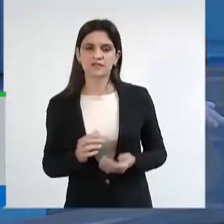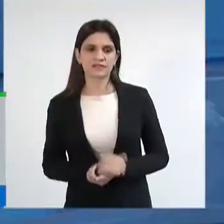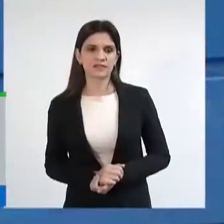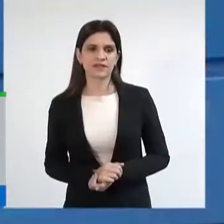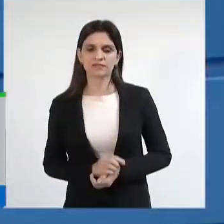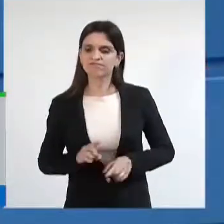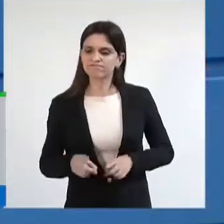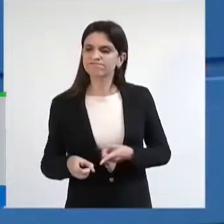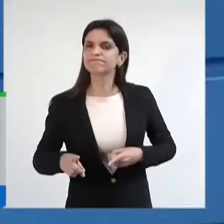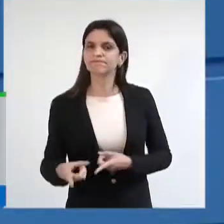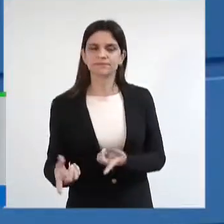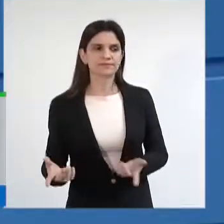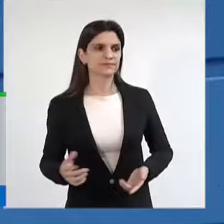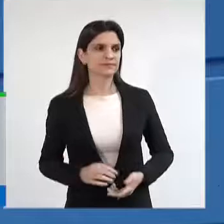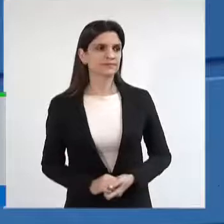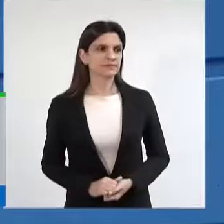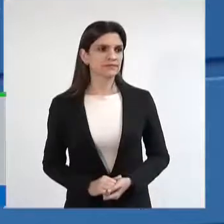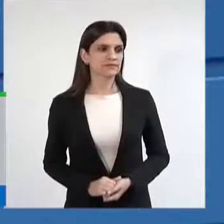José